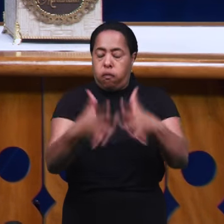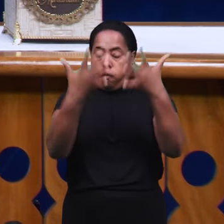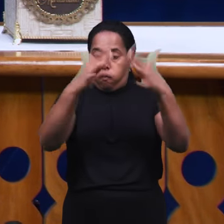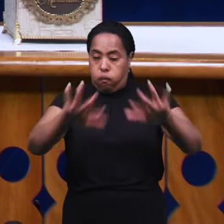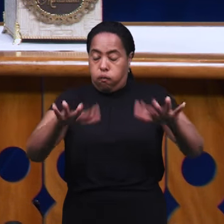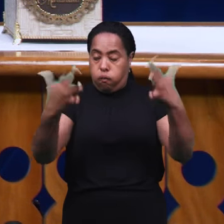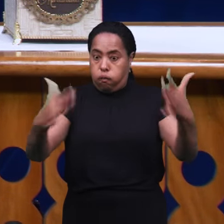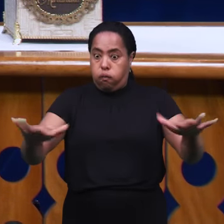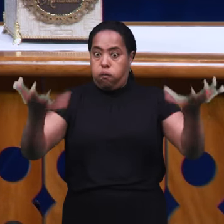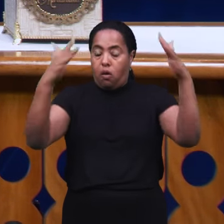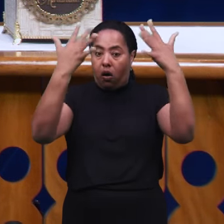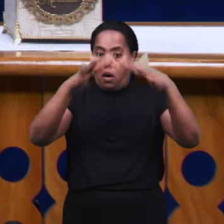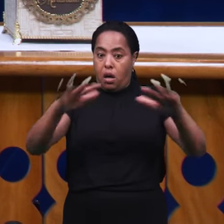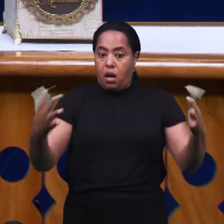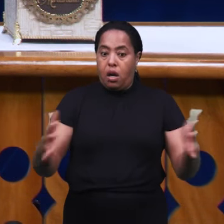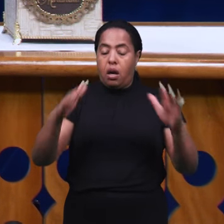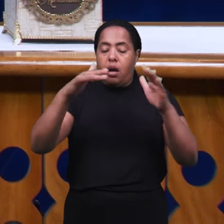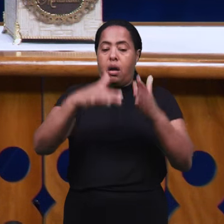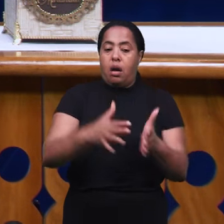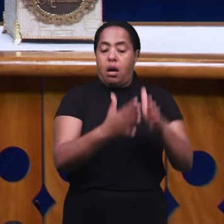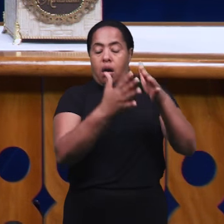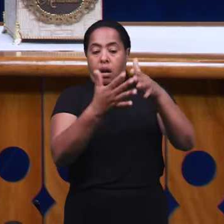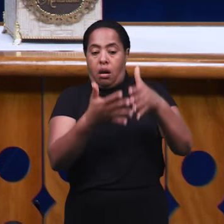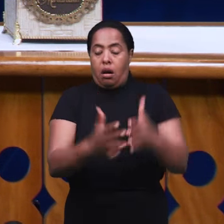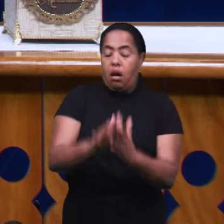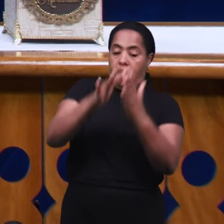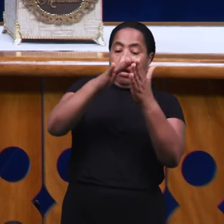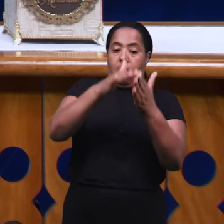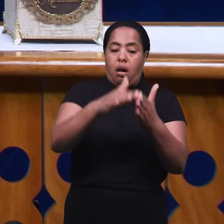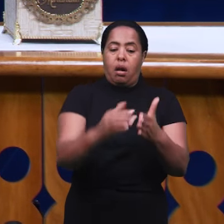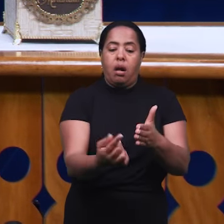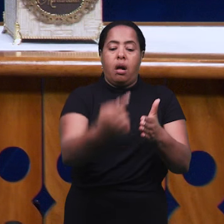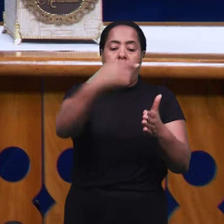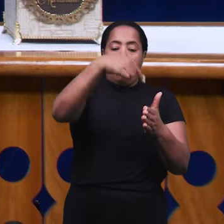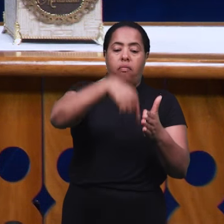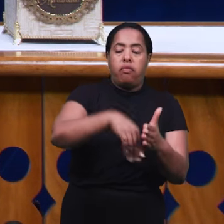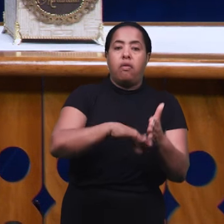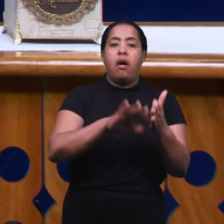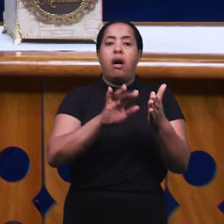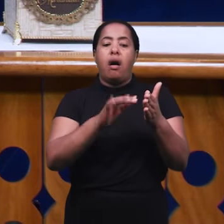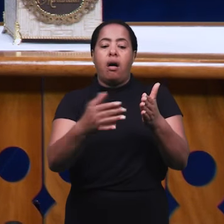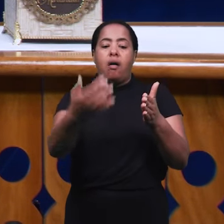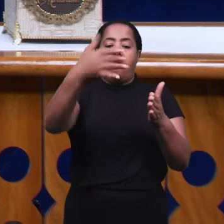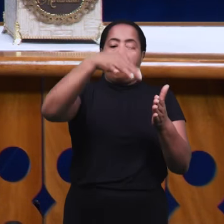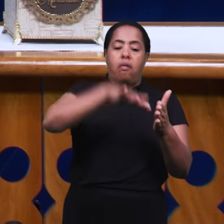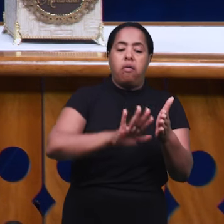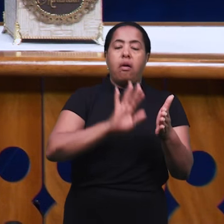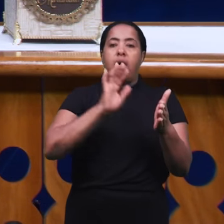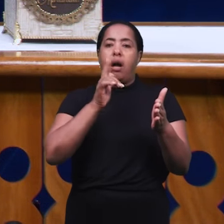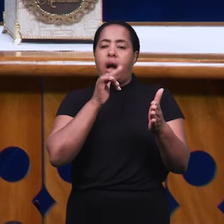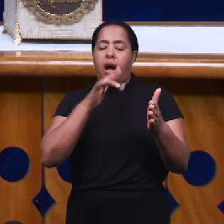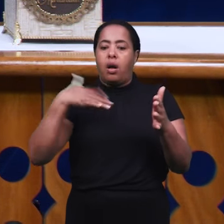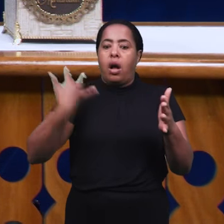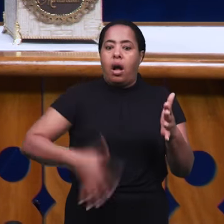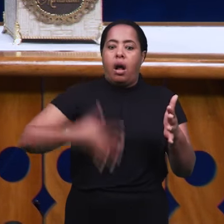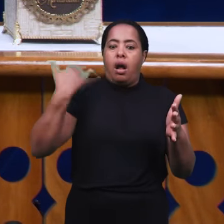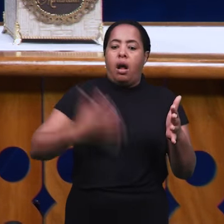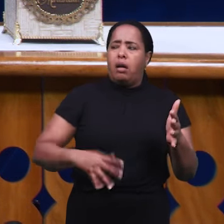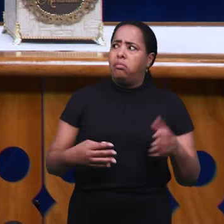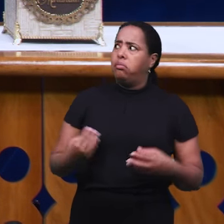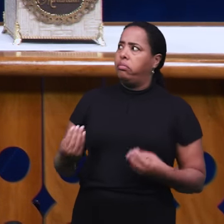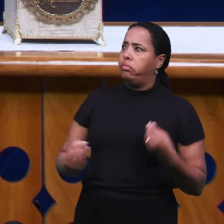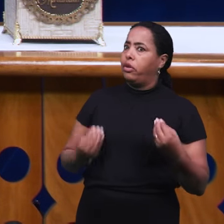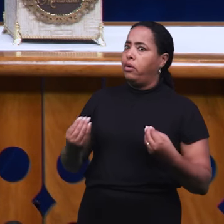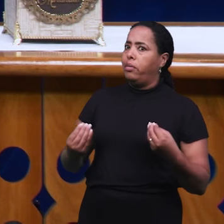tempestade terrível, e o barco começou a fazer água. Aí você vê naquela aflição. Ué, mas como é que é